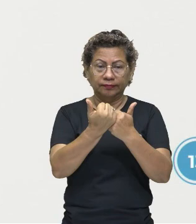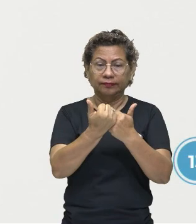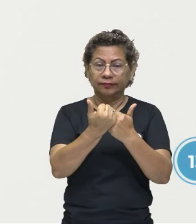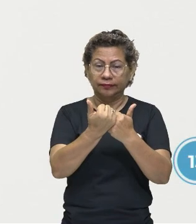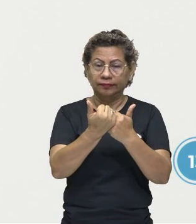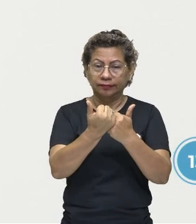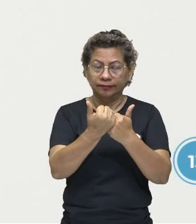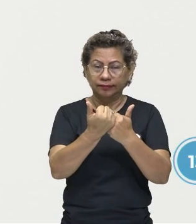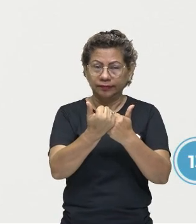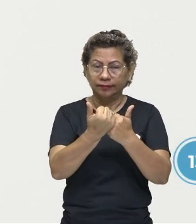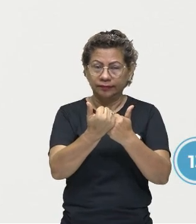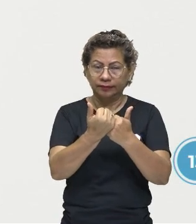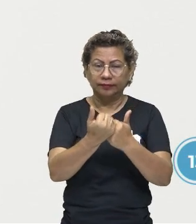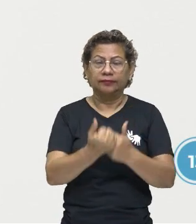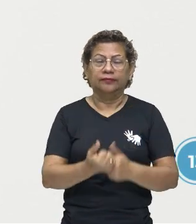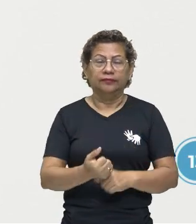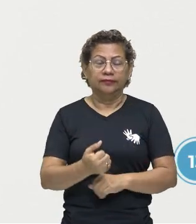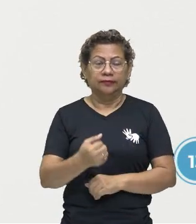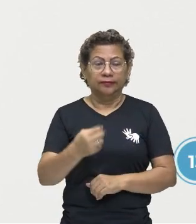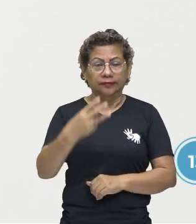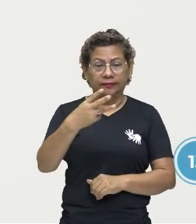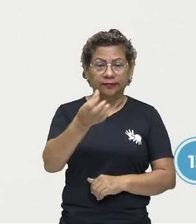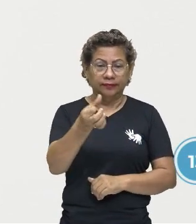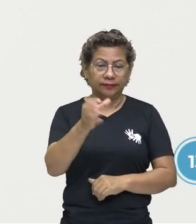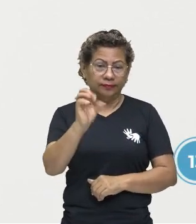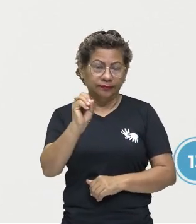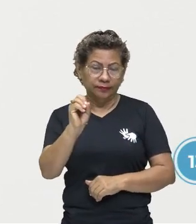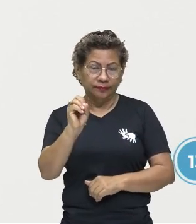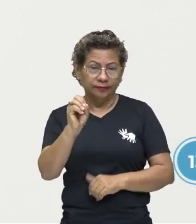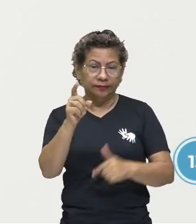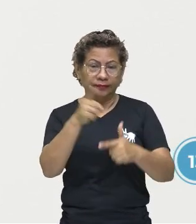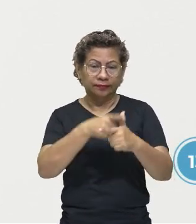40, 360 sobre n.